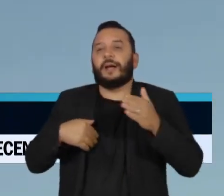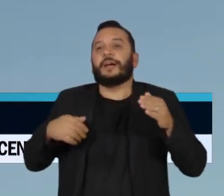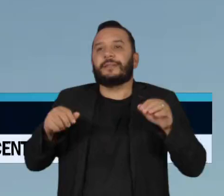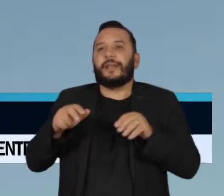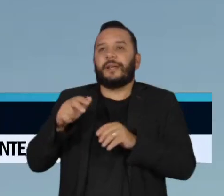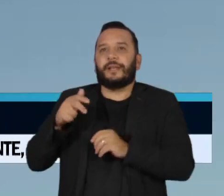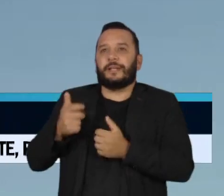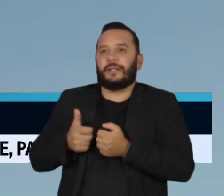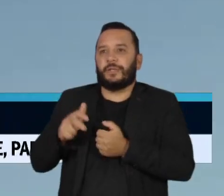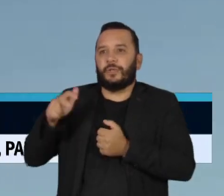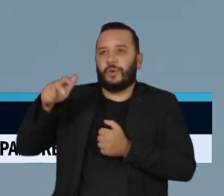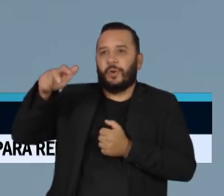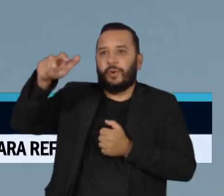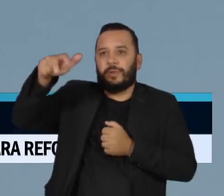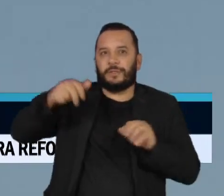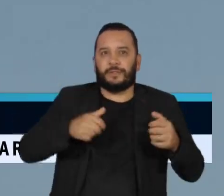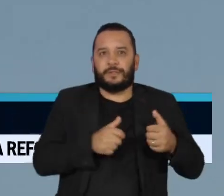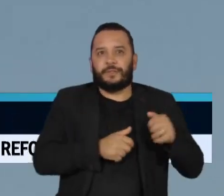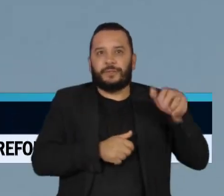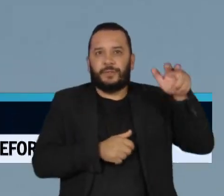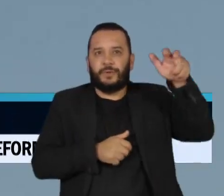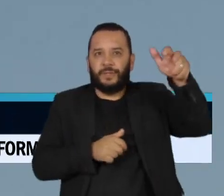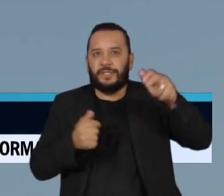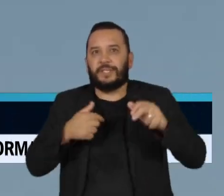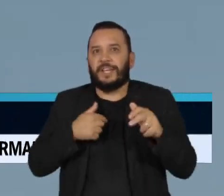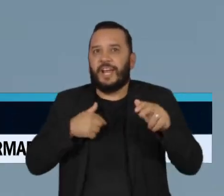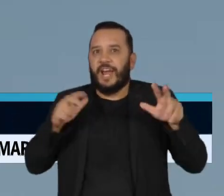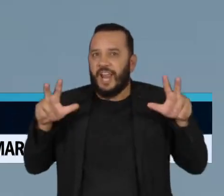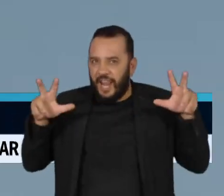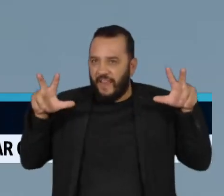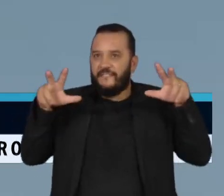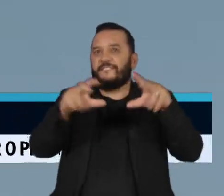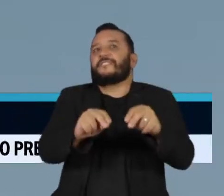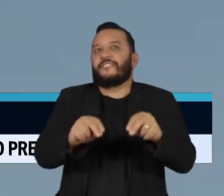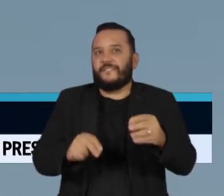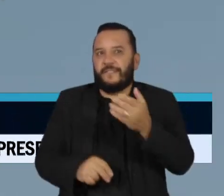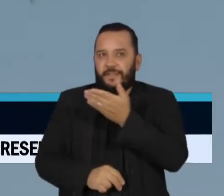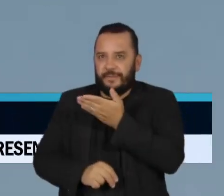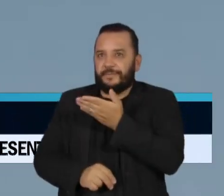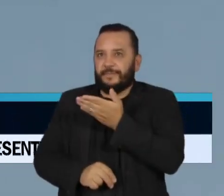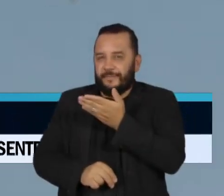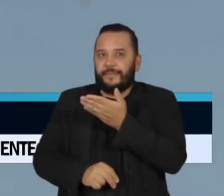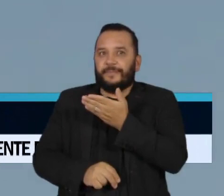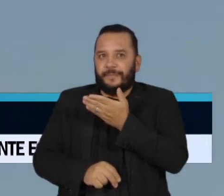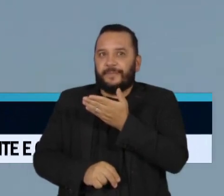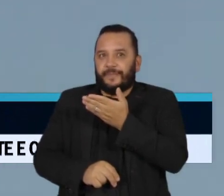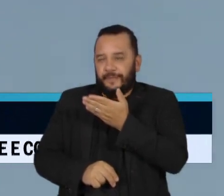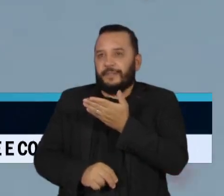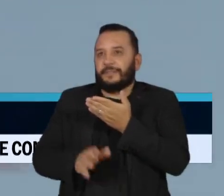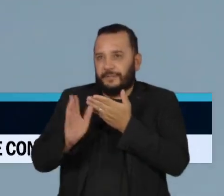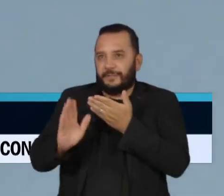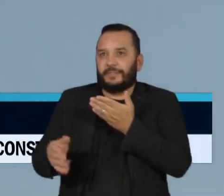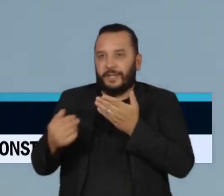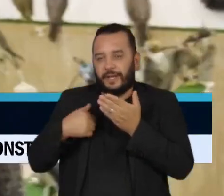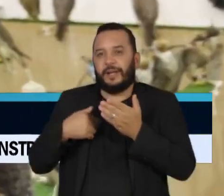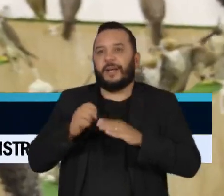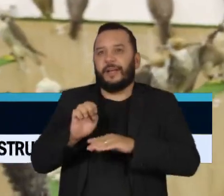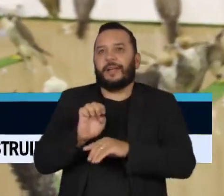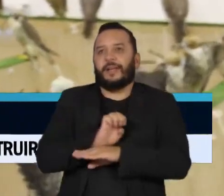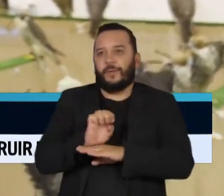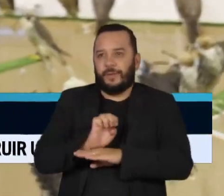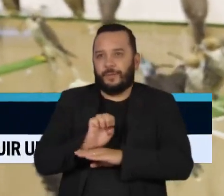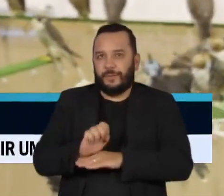por drones cada um tem uma bandeira a ave então ataca no jogo de abertura foi na presa que tinha a bandeira do Equador